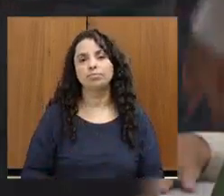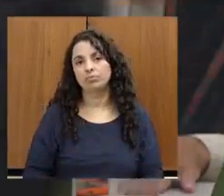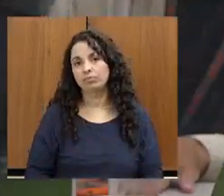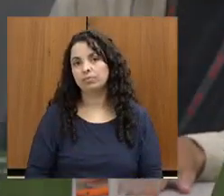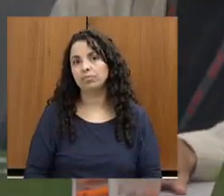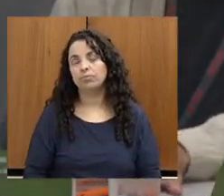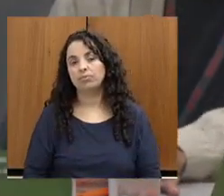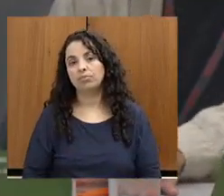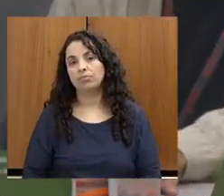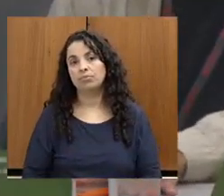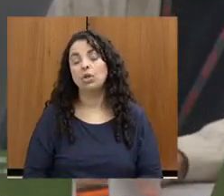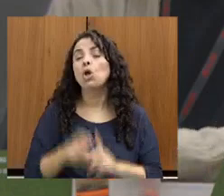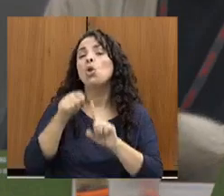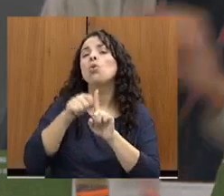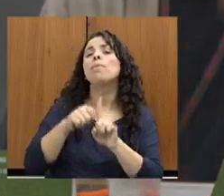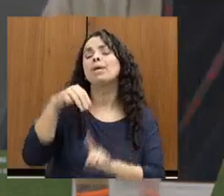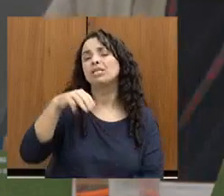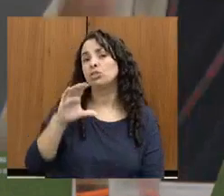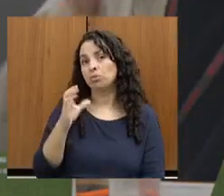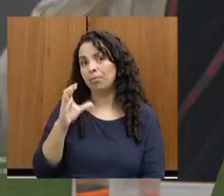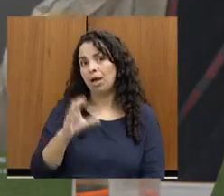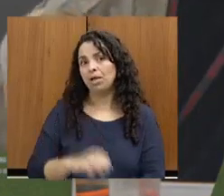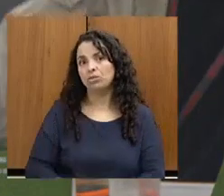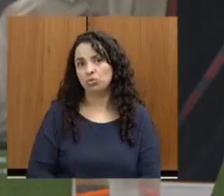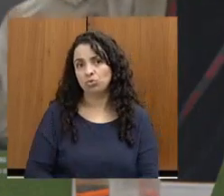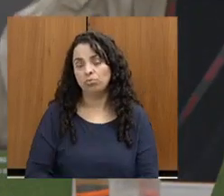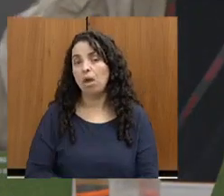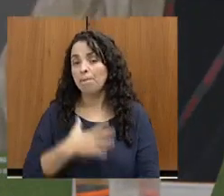minutos chorando atrás de um pilar